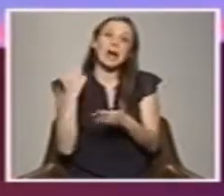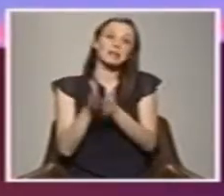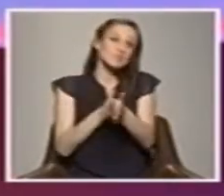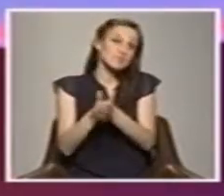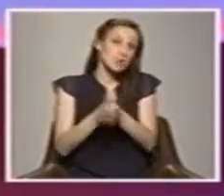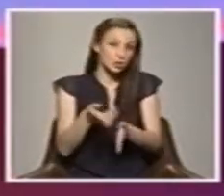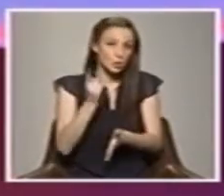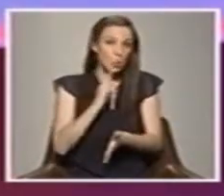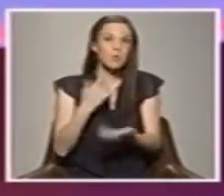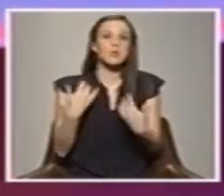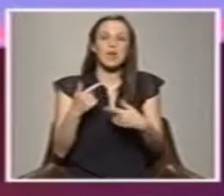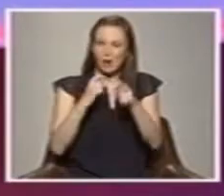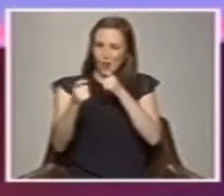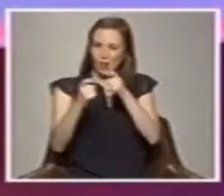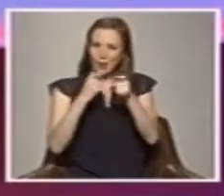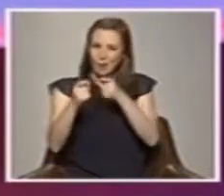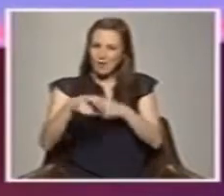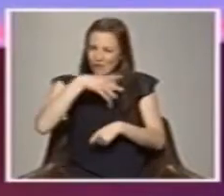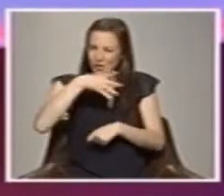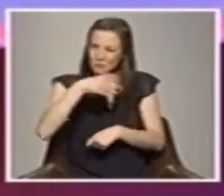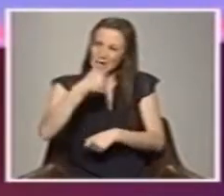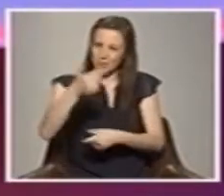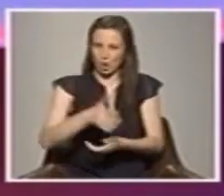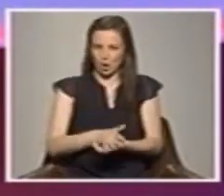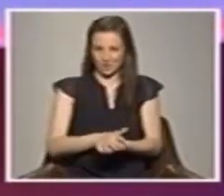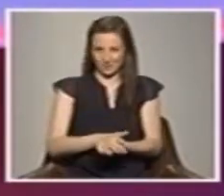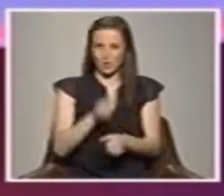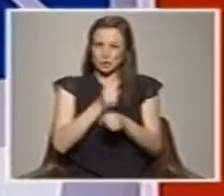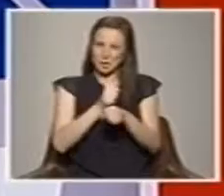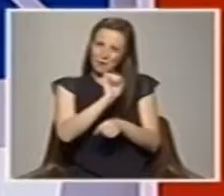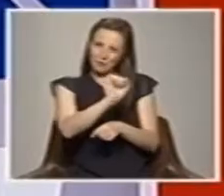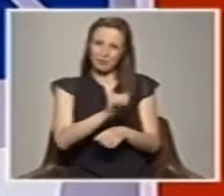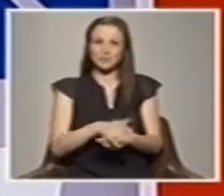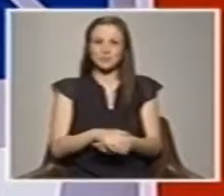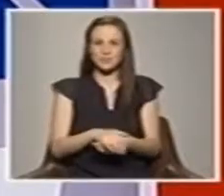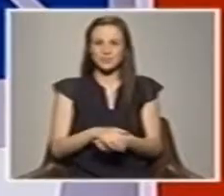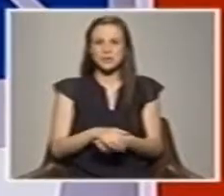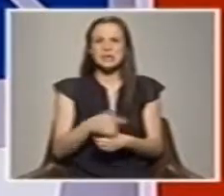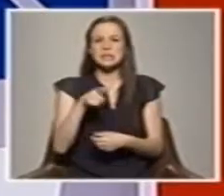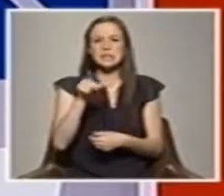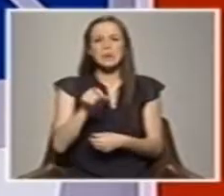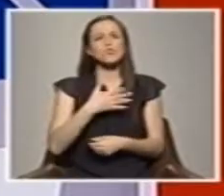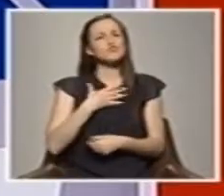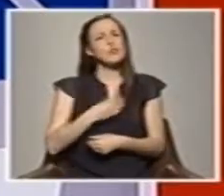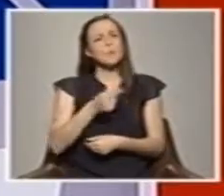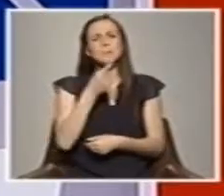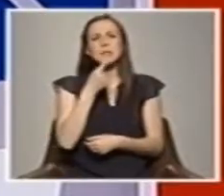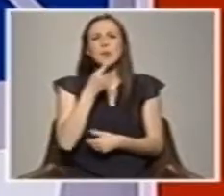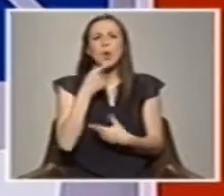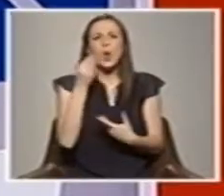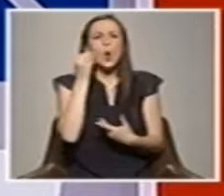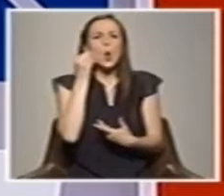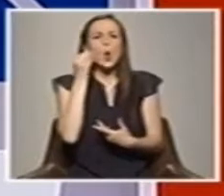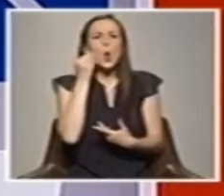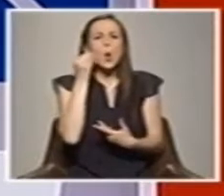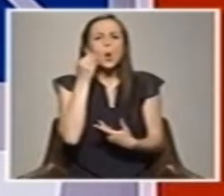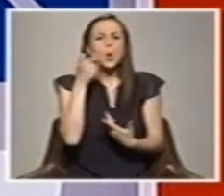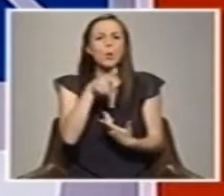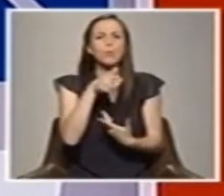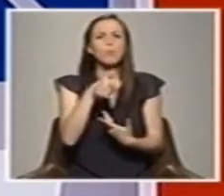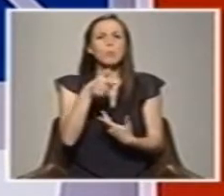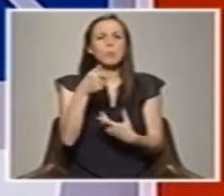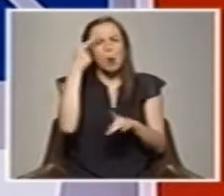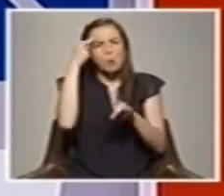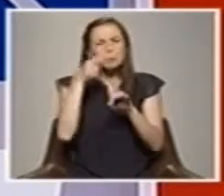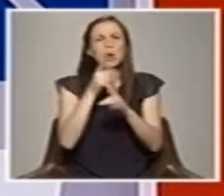sei se depois ao longo da conversa poderei explicar. Vamos explicar melhor qual é o vosso trabalho. De qualquer maneira, eu gostava de perceber como é que foram tocados para esta questão, para este